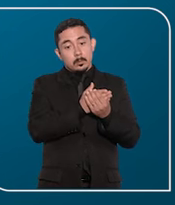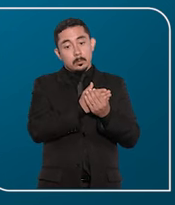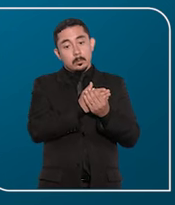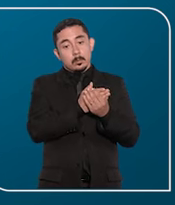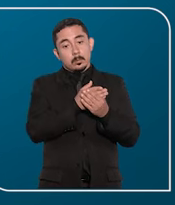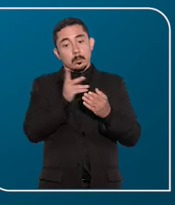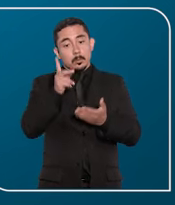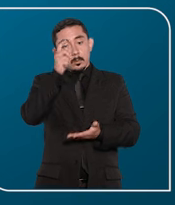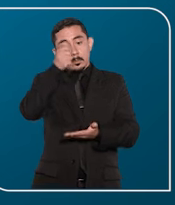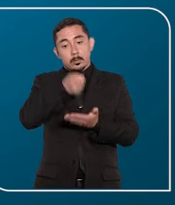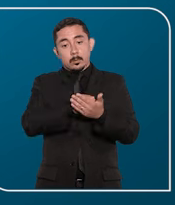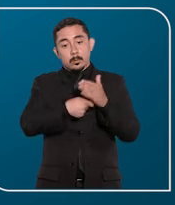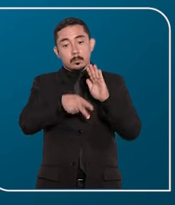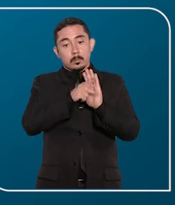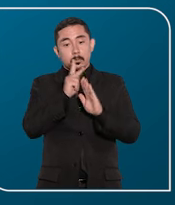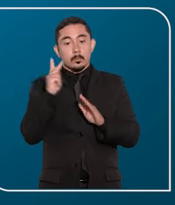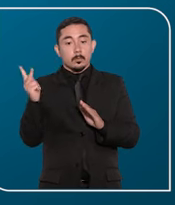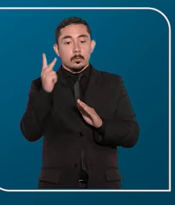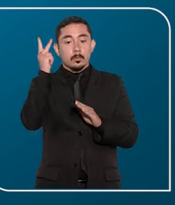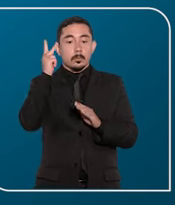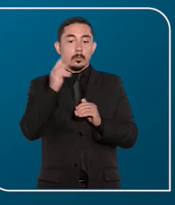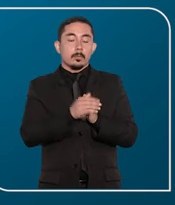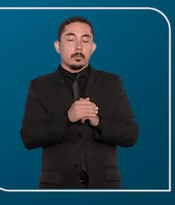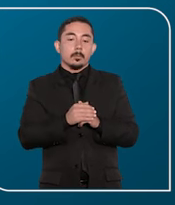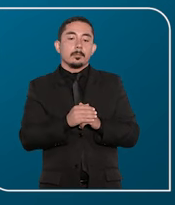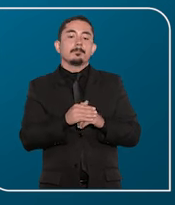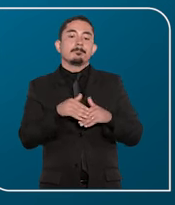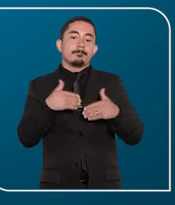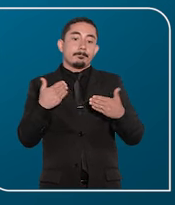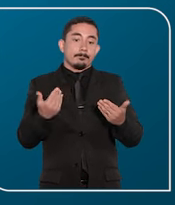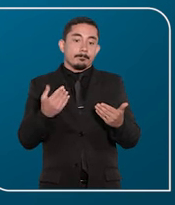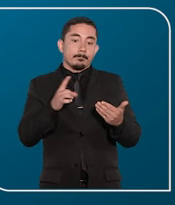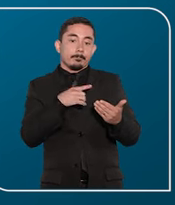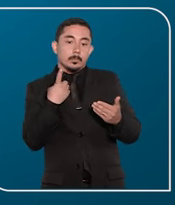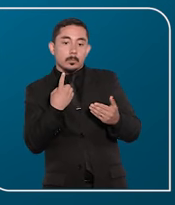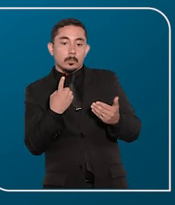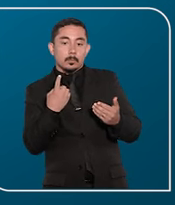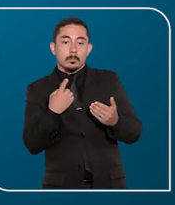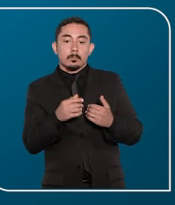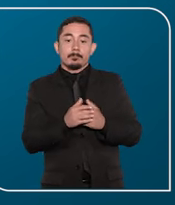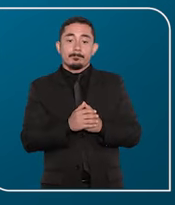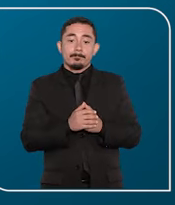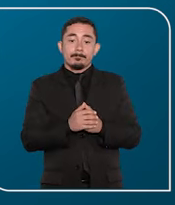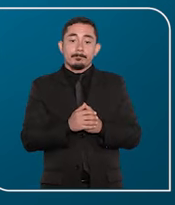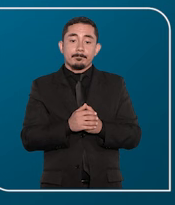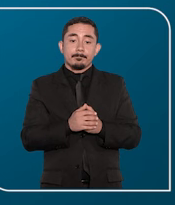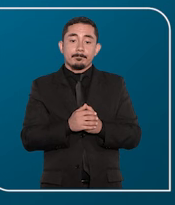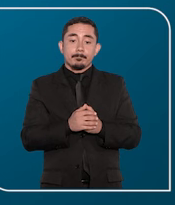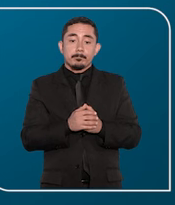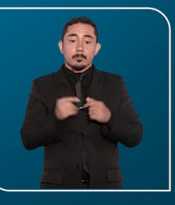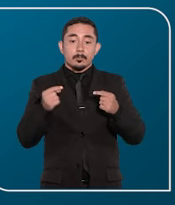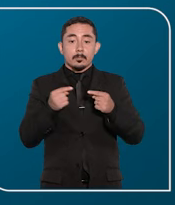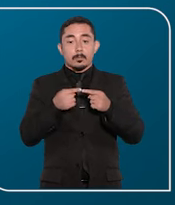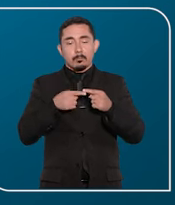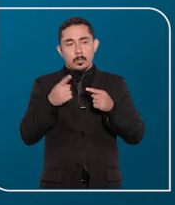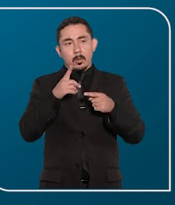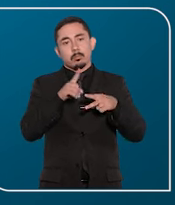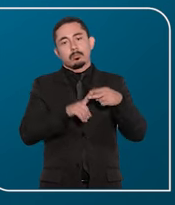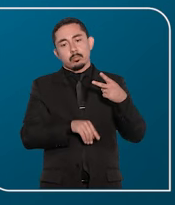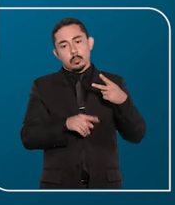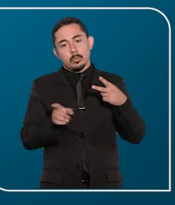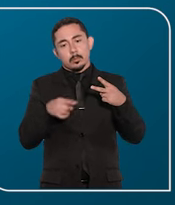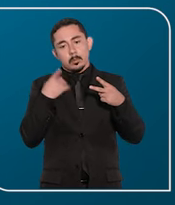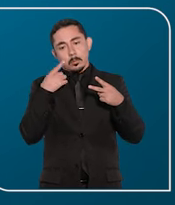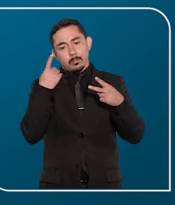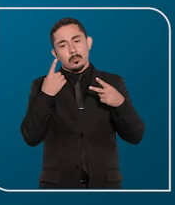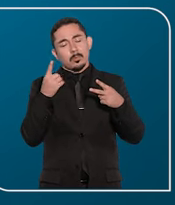condenação, esse valor de benefício. E aí, nós acabamos São dois momentos que o advogado